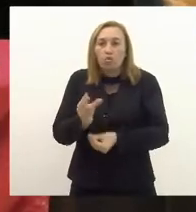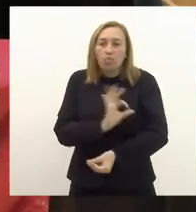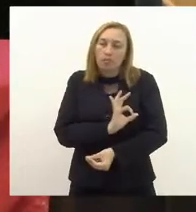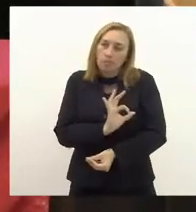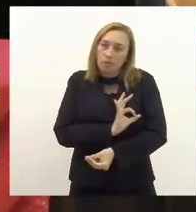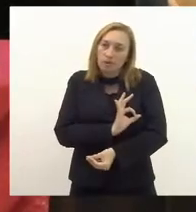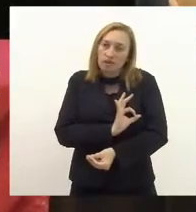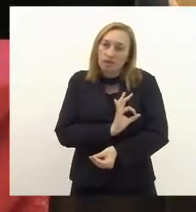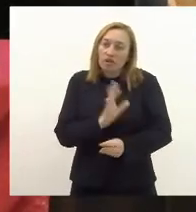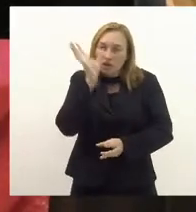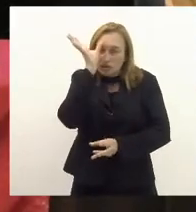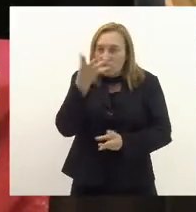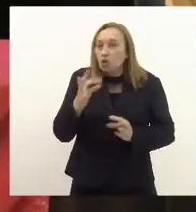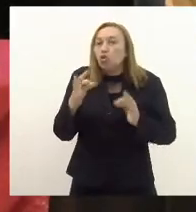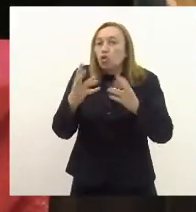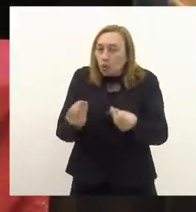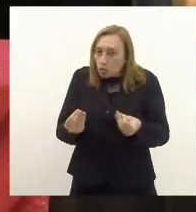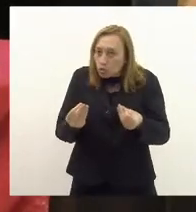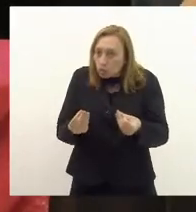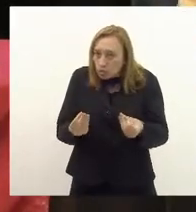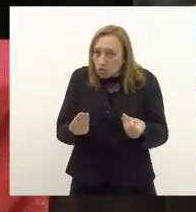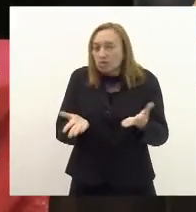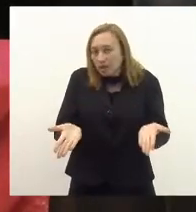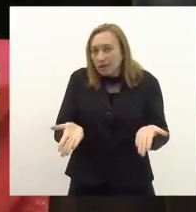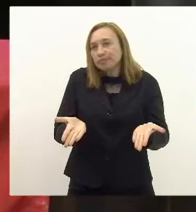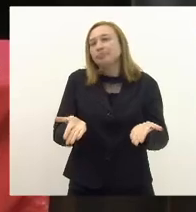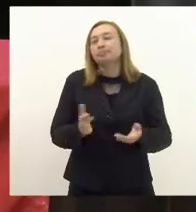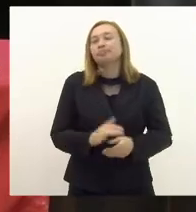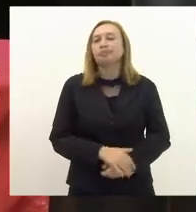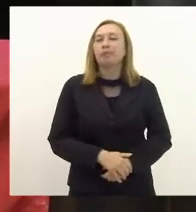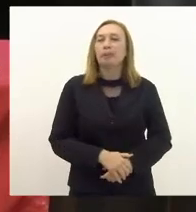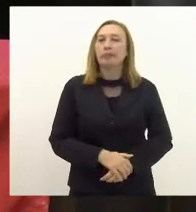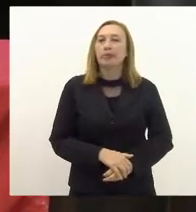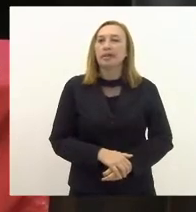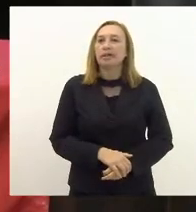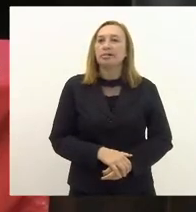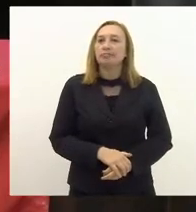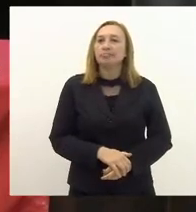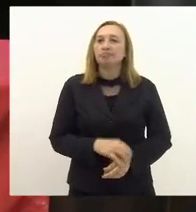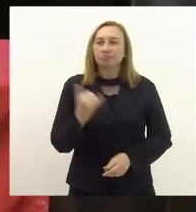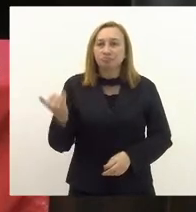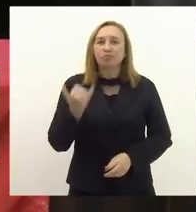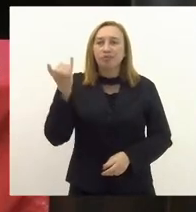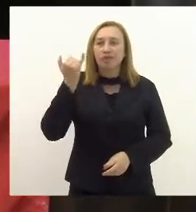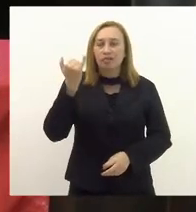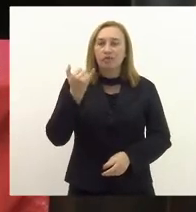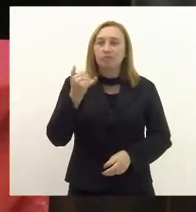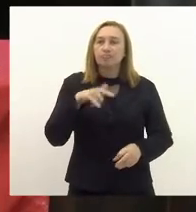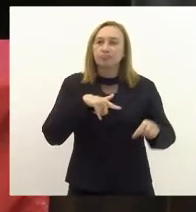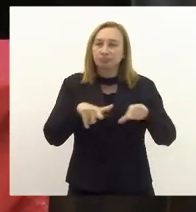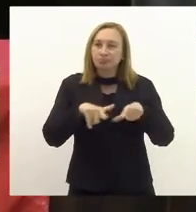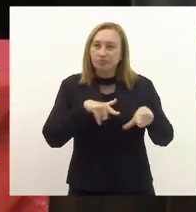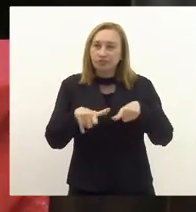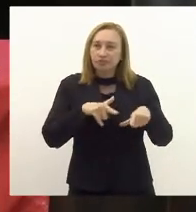PM e a DECRAD têm que atuar, e não se negam, óbvio, atuam. Mas aí a importância de a gente trabalhar